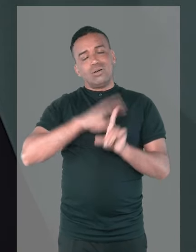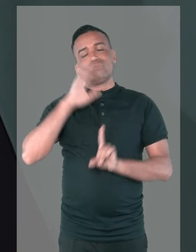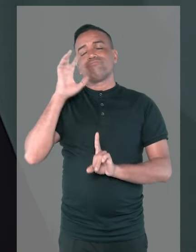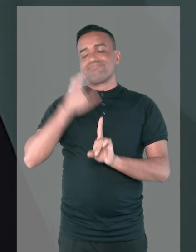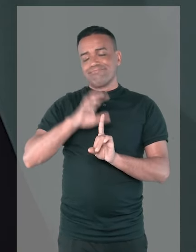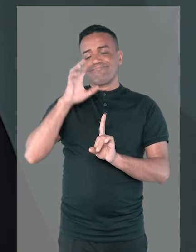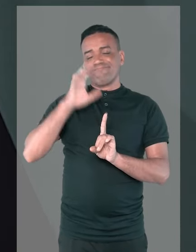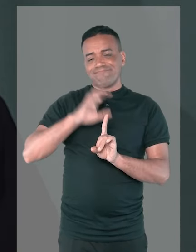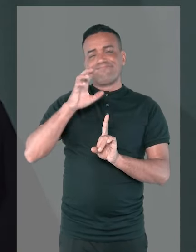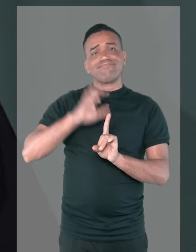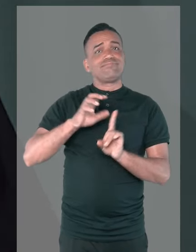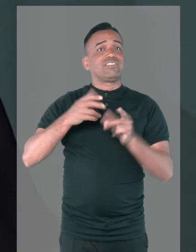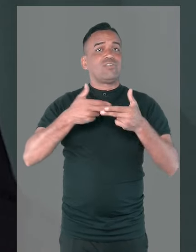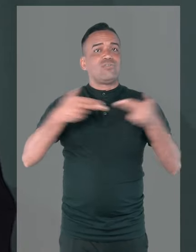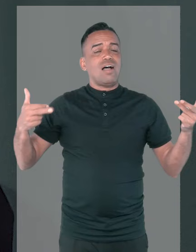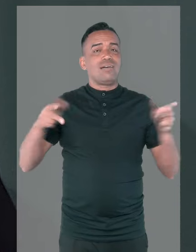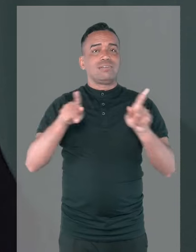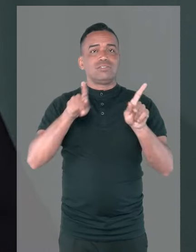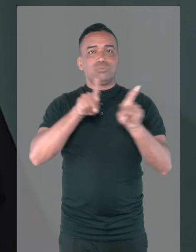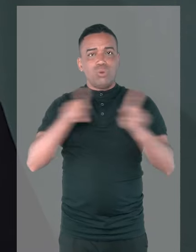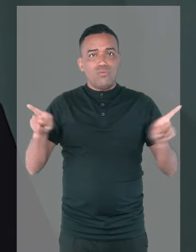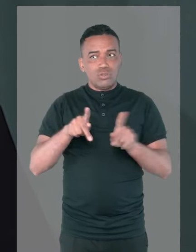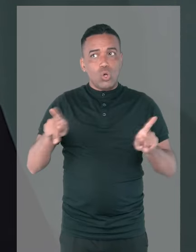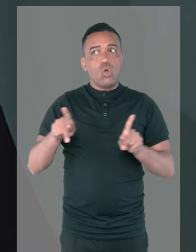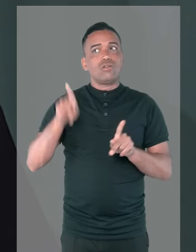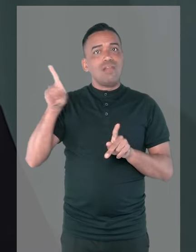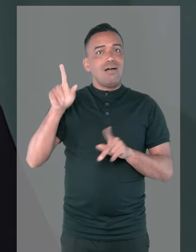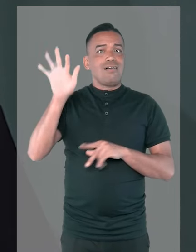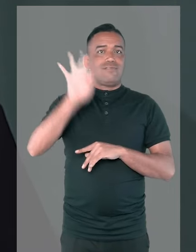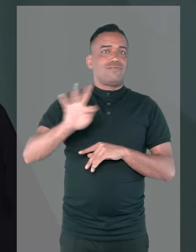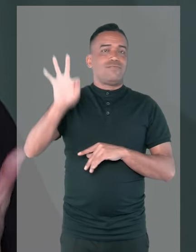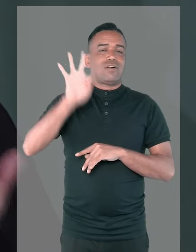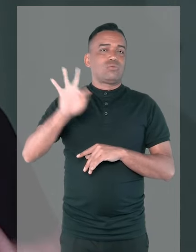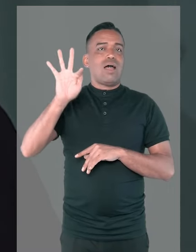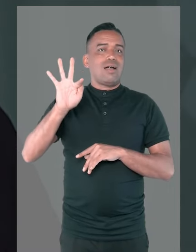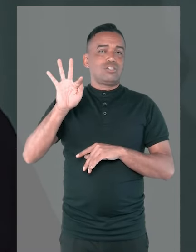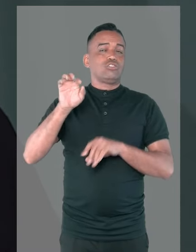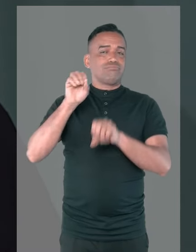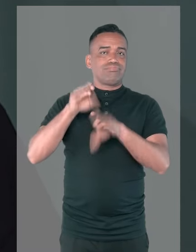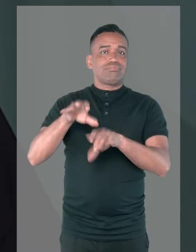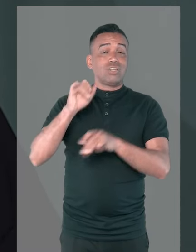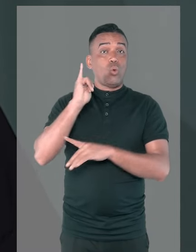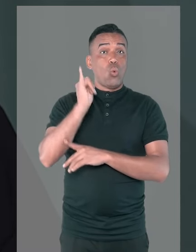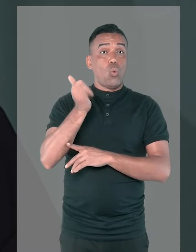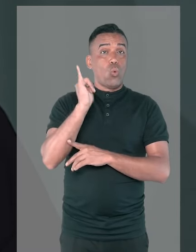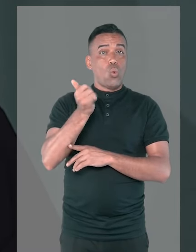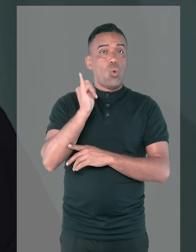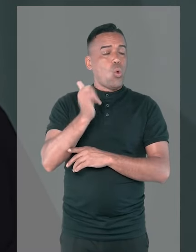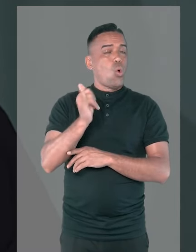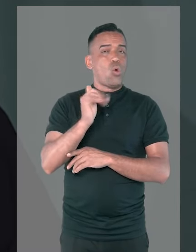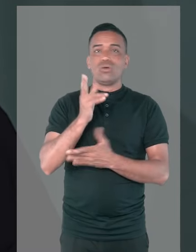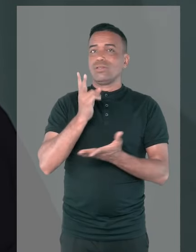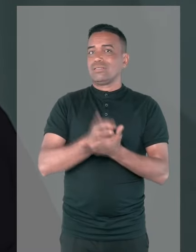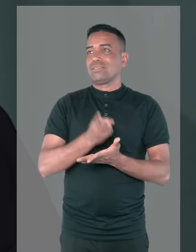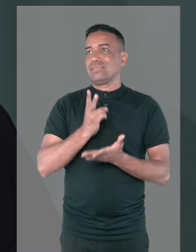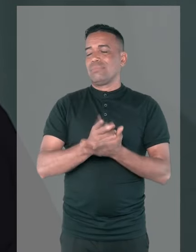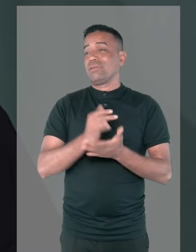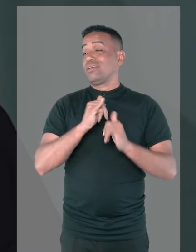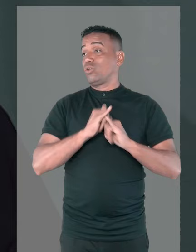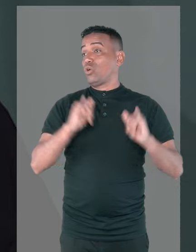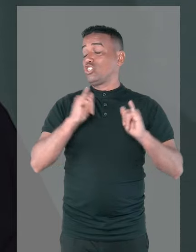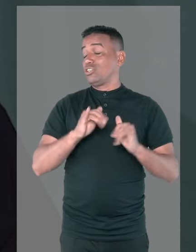professores universitários que dão aula na graduação e aquilo que eles contam sempre são notícias